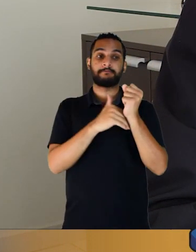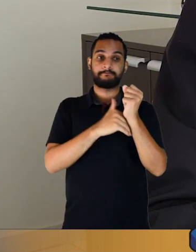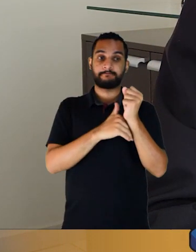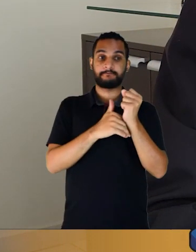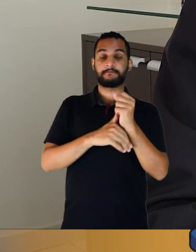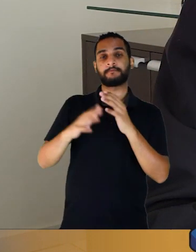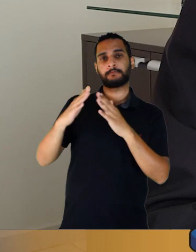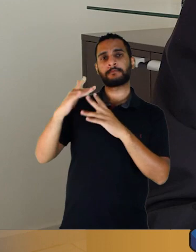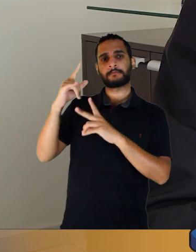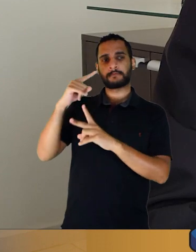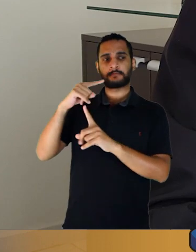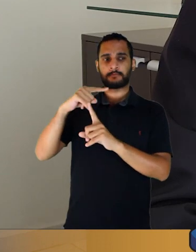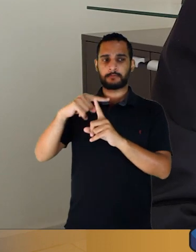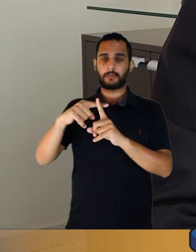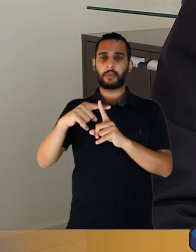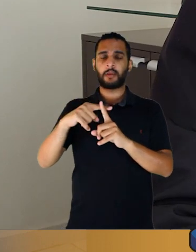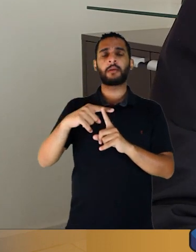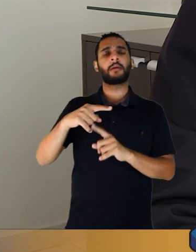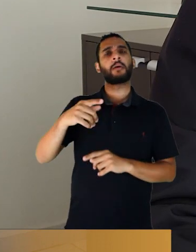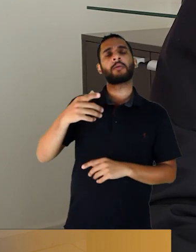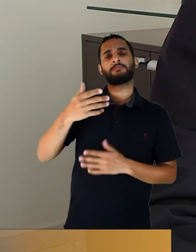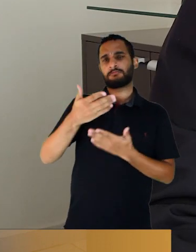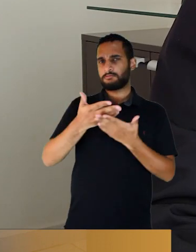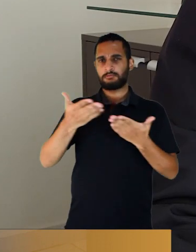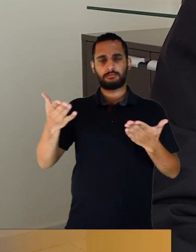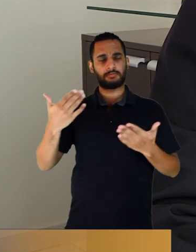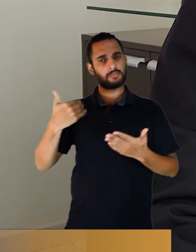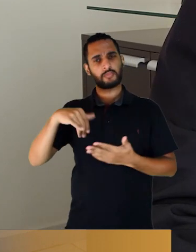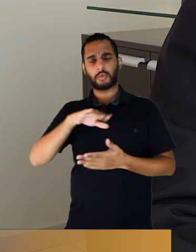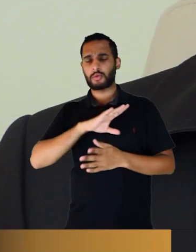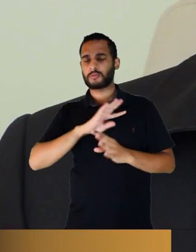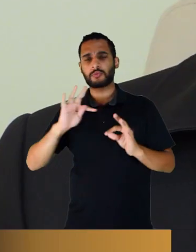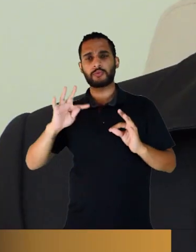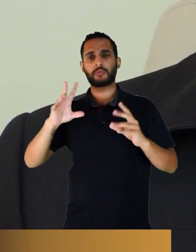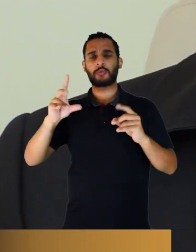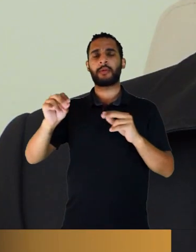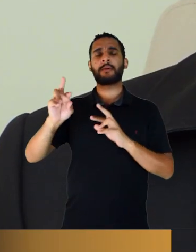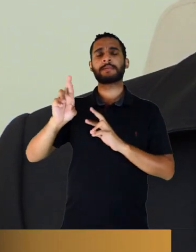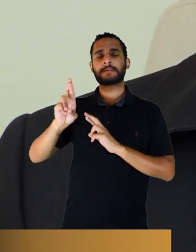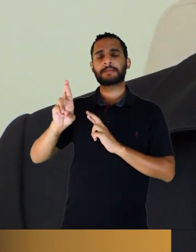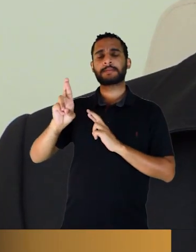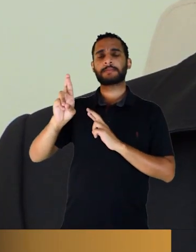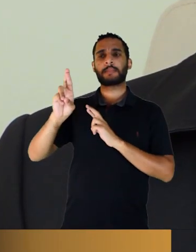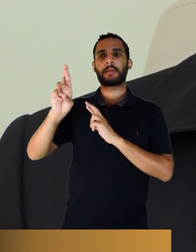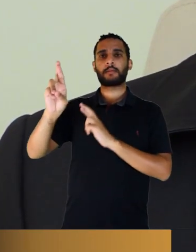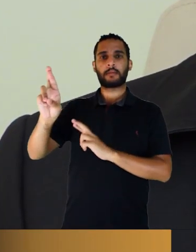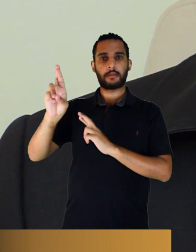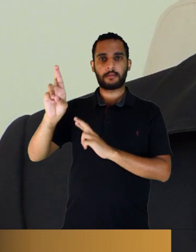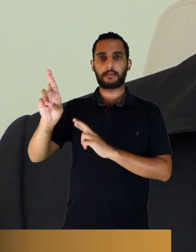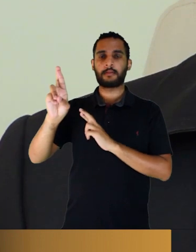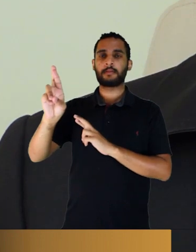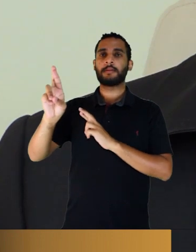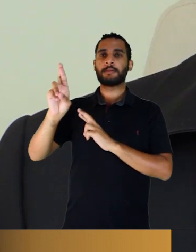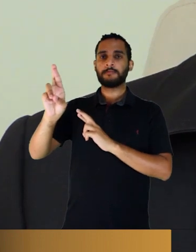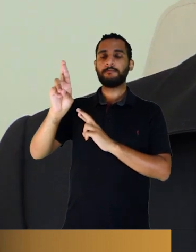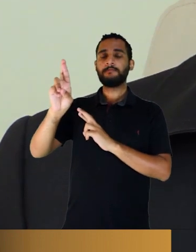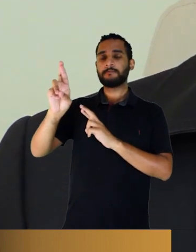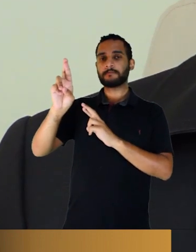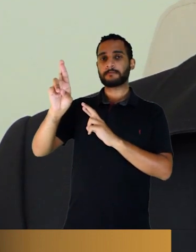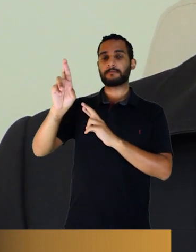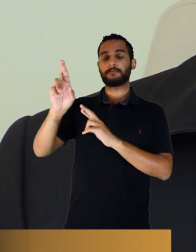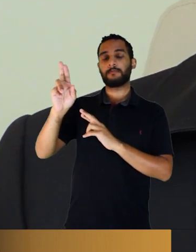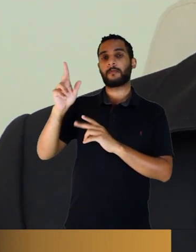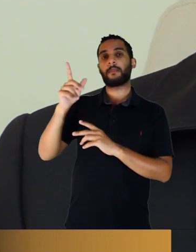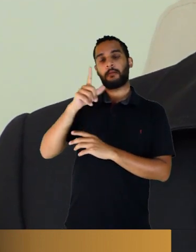Senhora simboliza o mistério da Igreja. Na realidade, todos nós esperamos